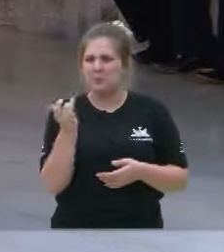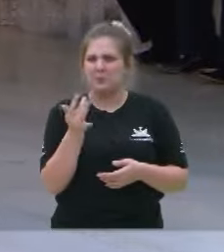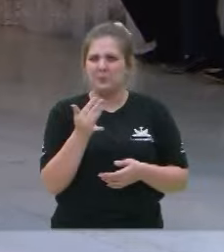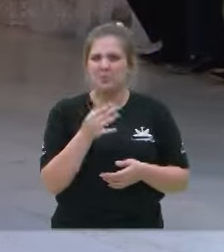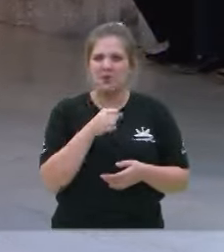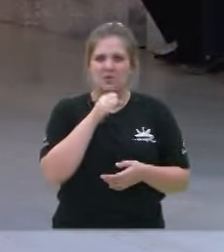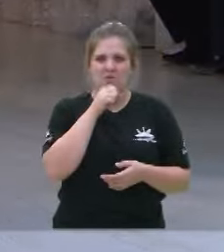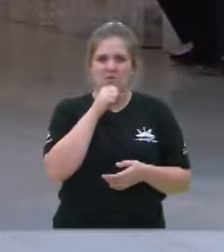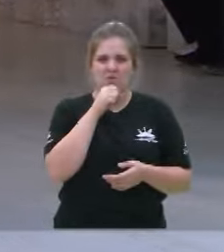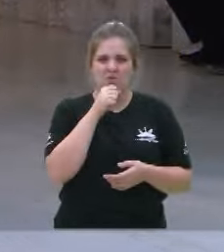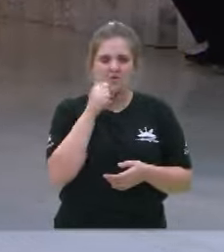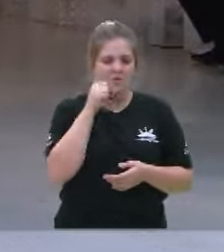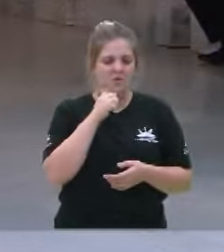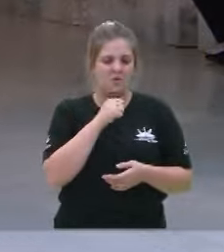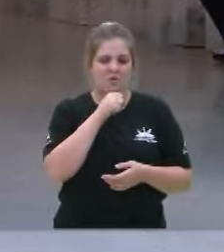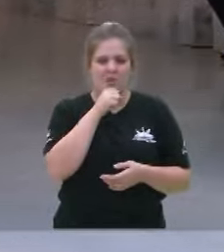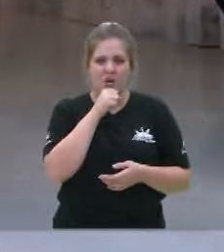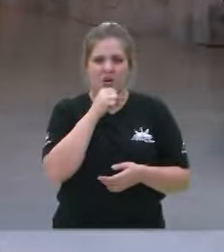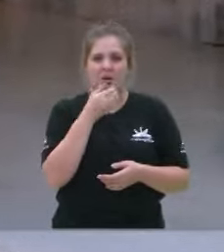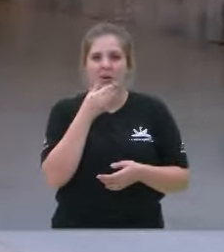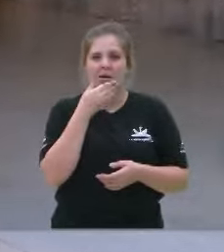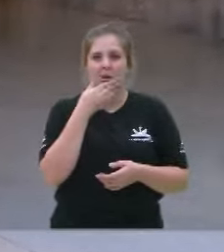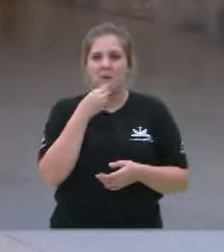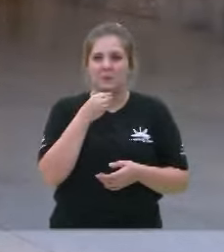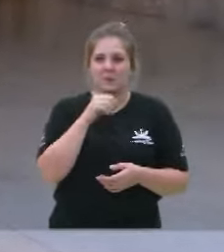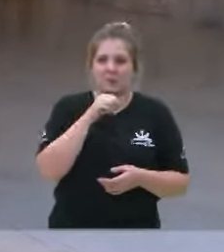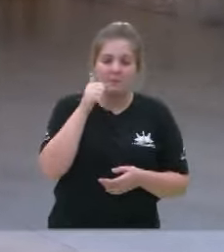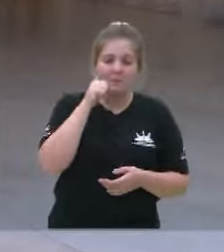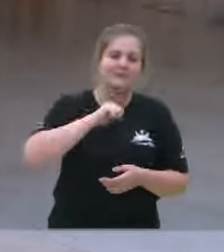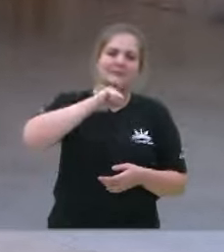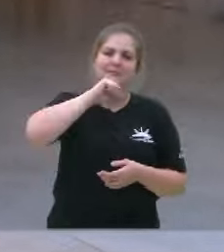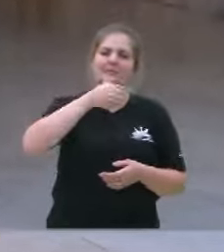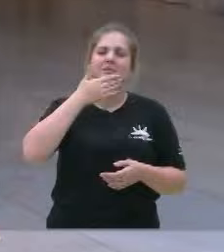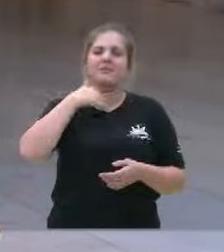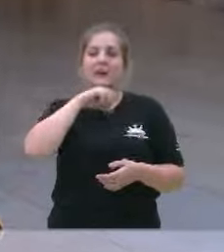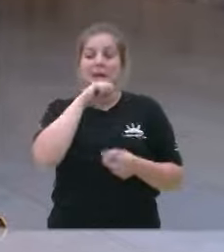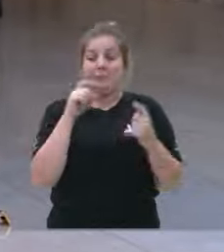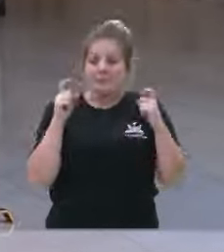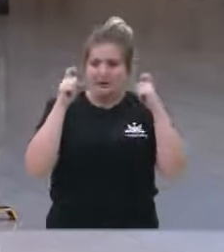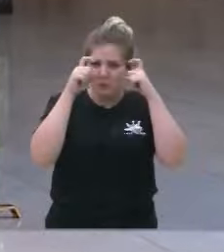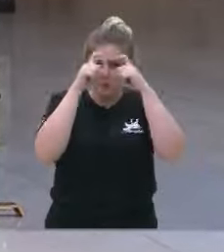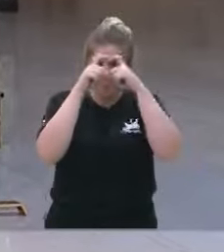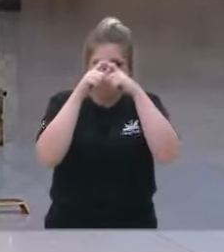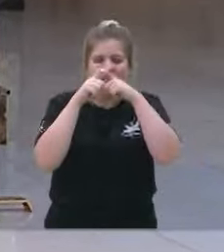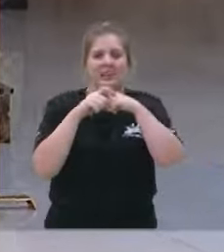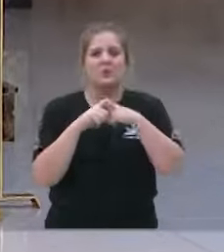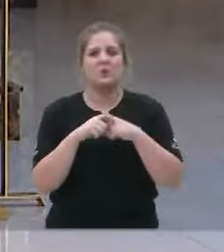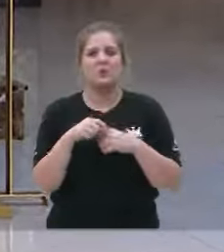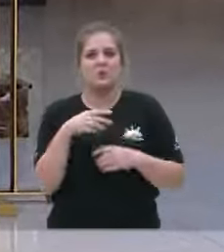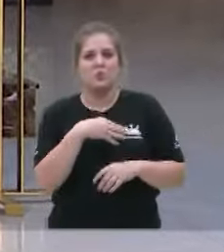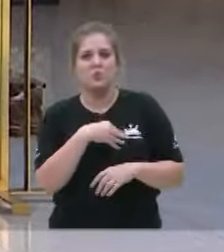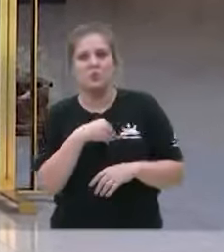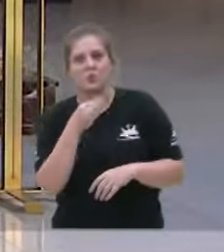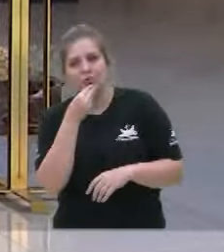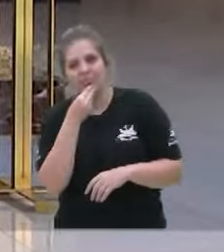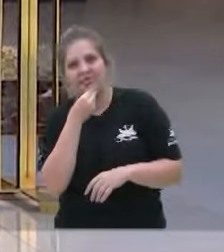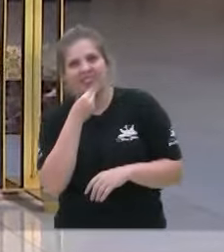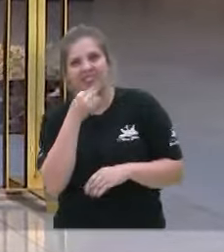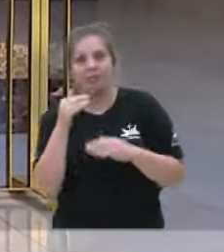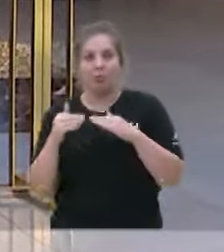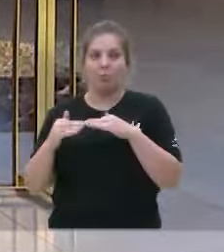avôs pais e mães também preocupados com os filhos que já é um